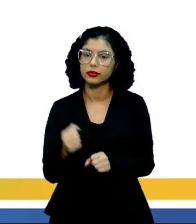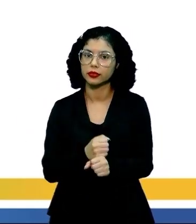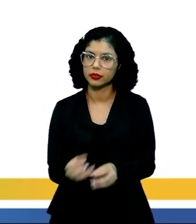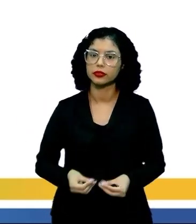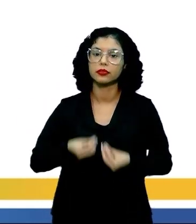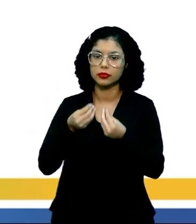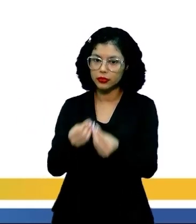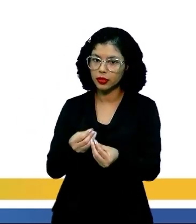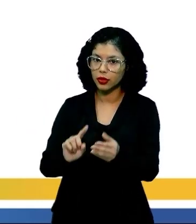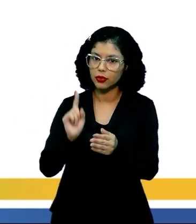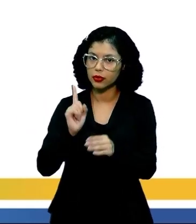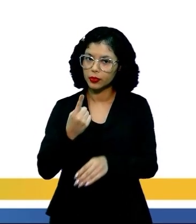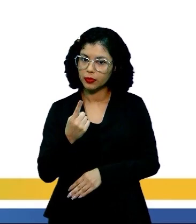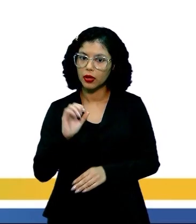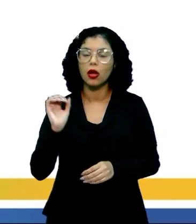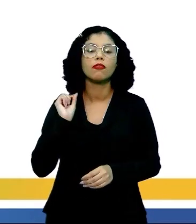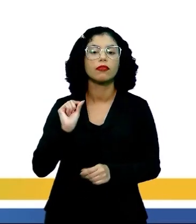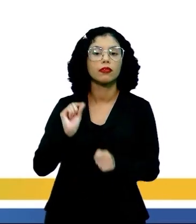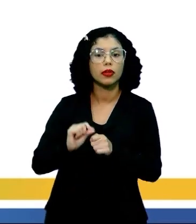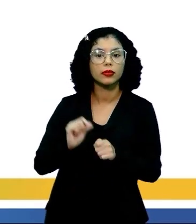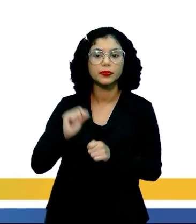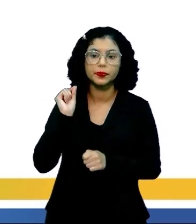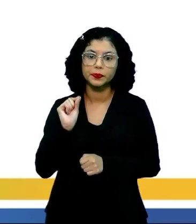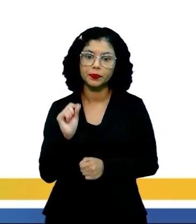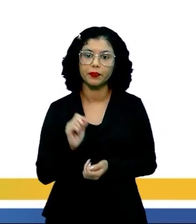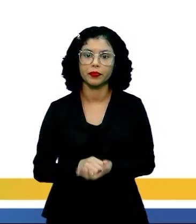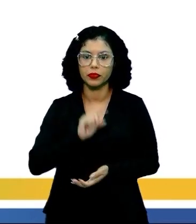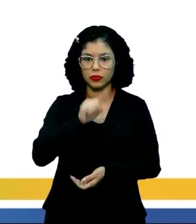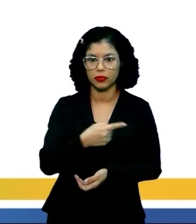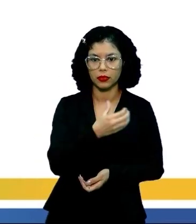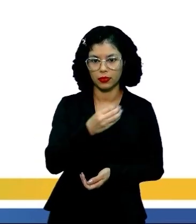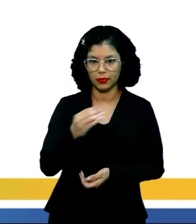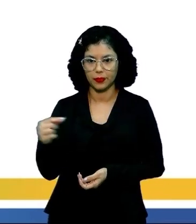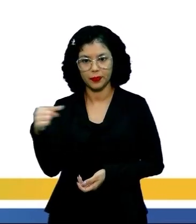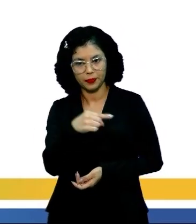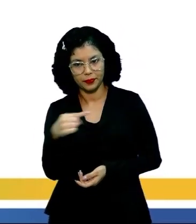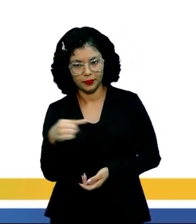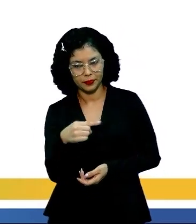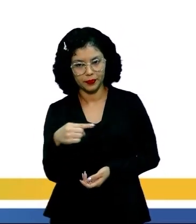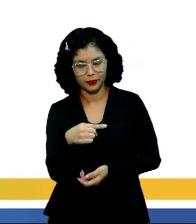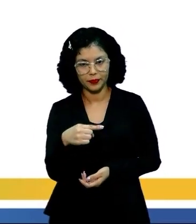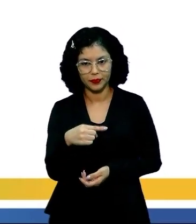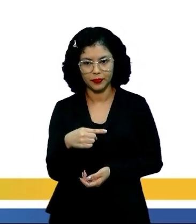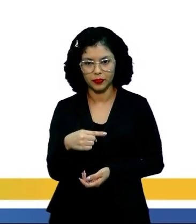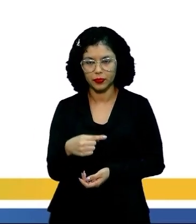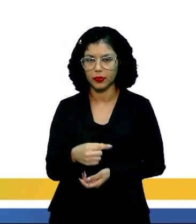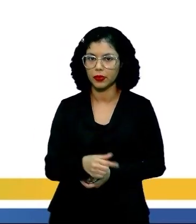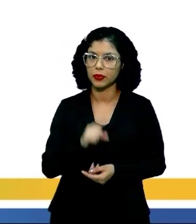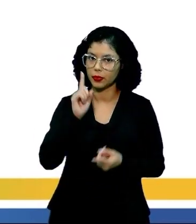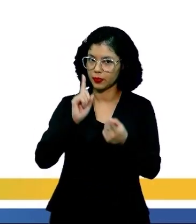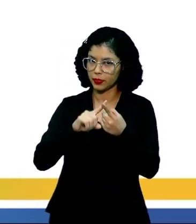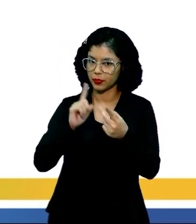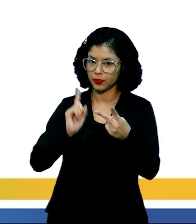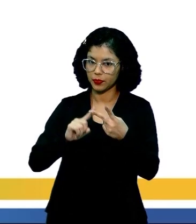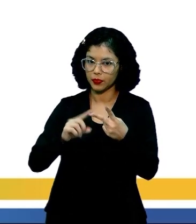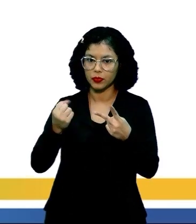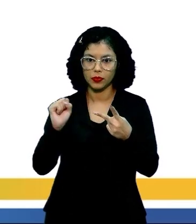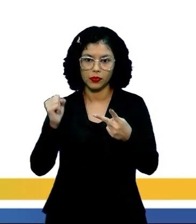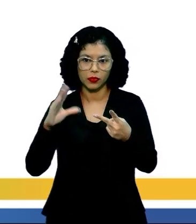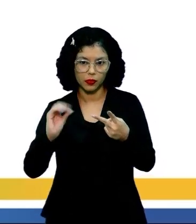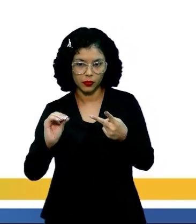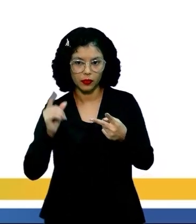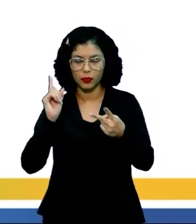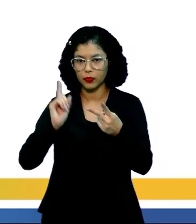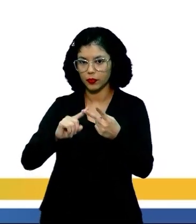cima do primeiro. E o que a gente faz? Pega 1.100, tá, do segundo ano e pega 880